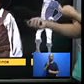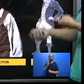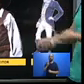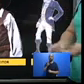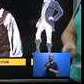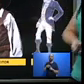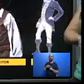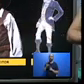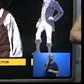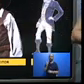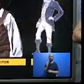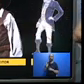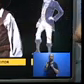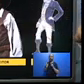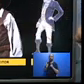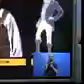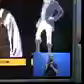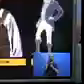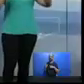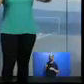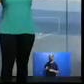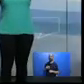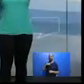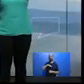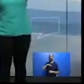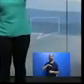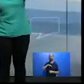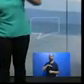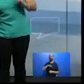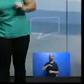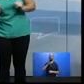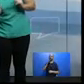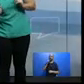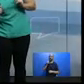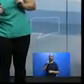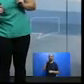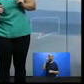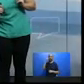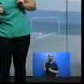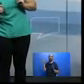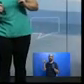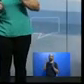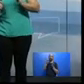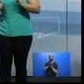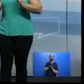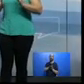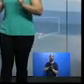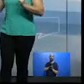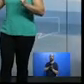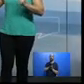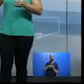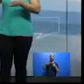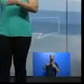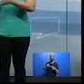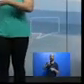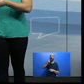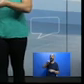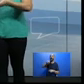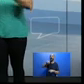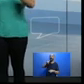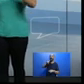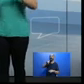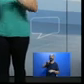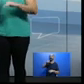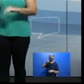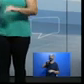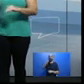os portugueses que chegaram aqui achando que estava chegando nas Índias, né? Então, são o